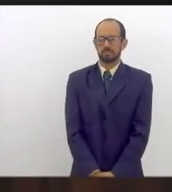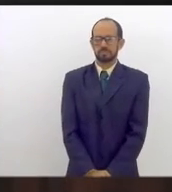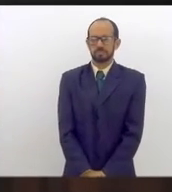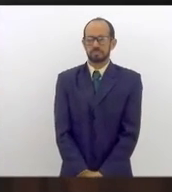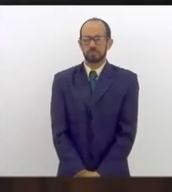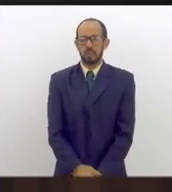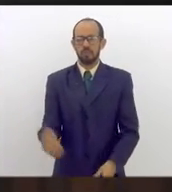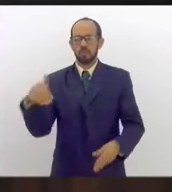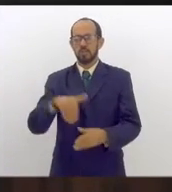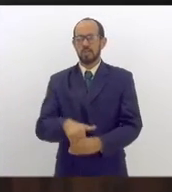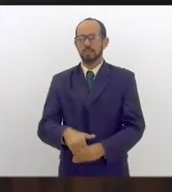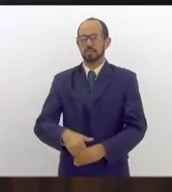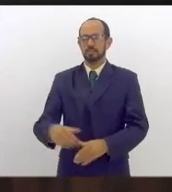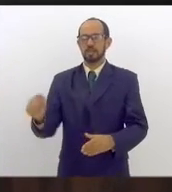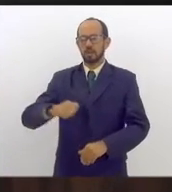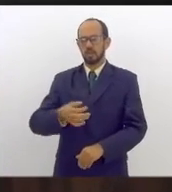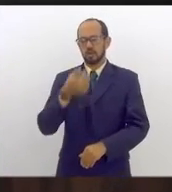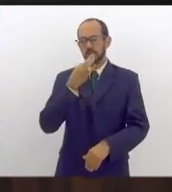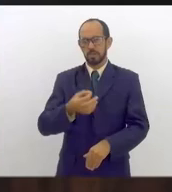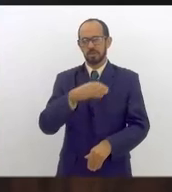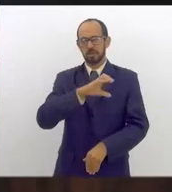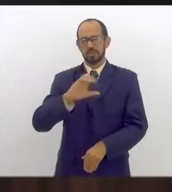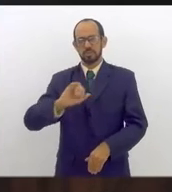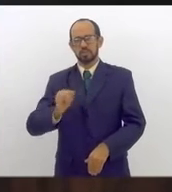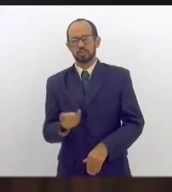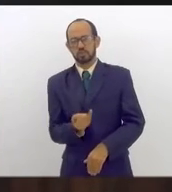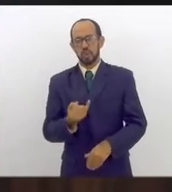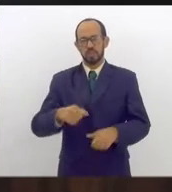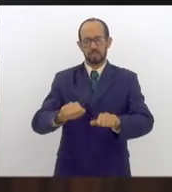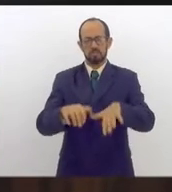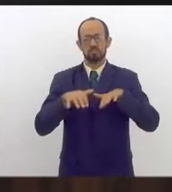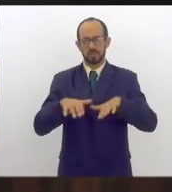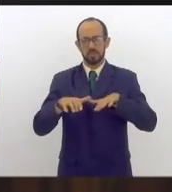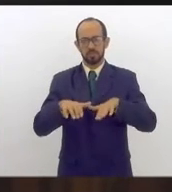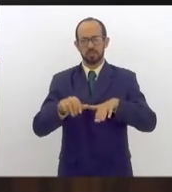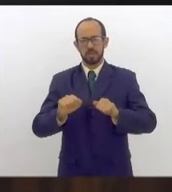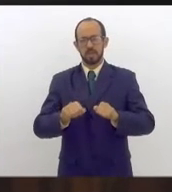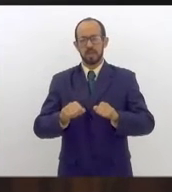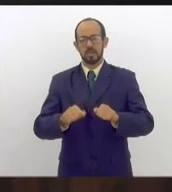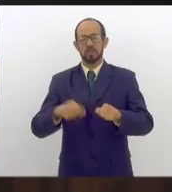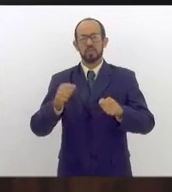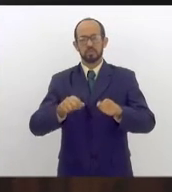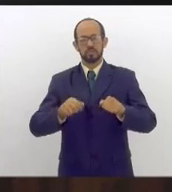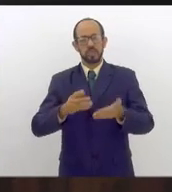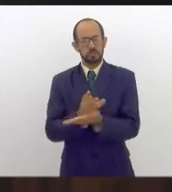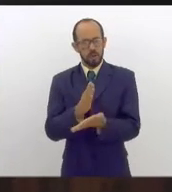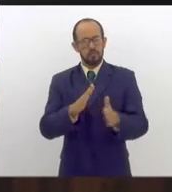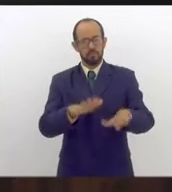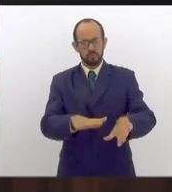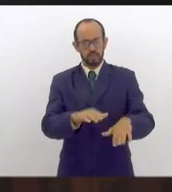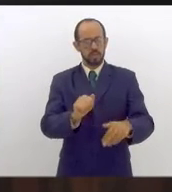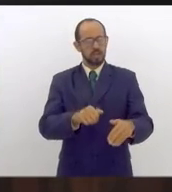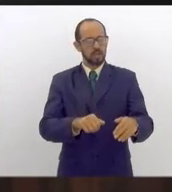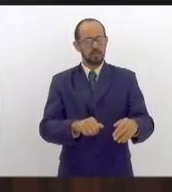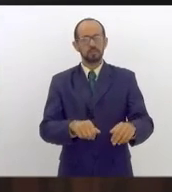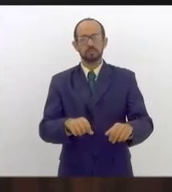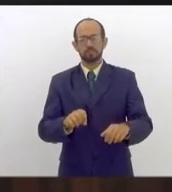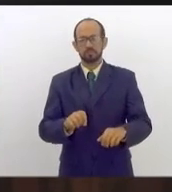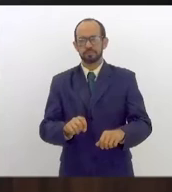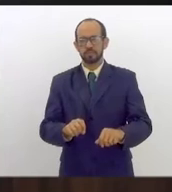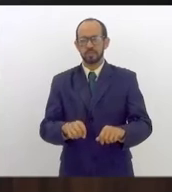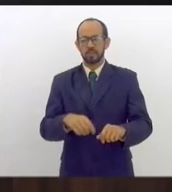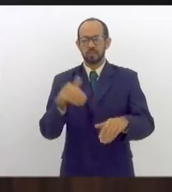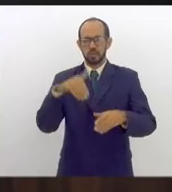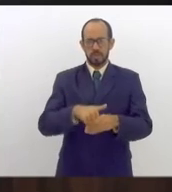Em votação, parecer da Comissão de Justiça sobre as emendas de plenário. Senhores, que aprovam, permaneçam como estão, aprovado. Em